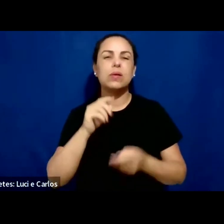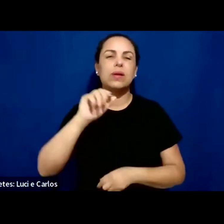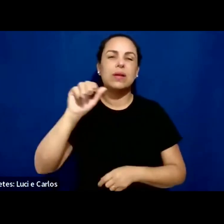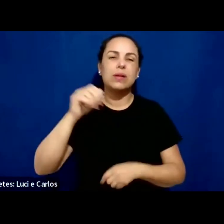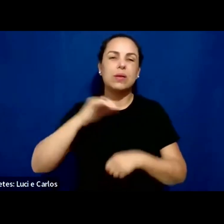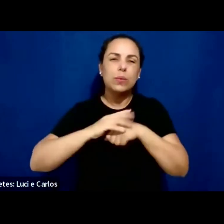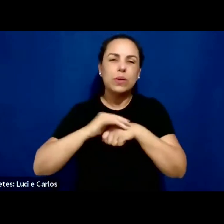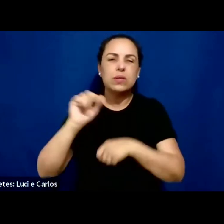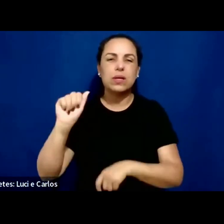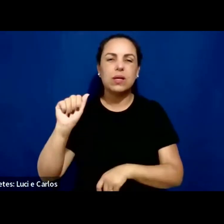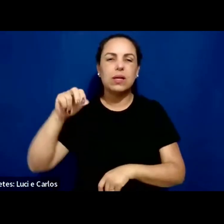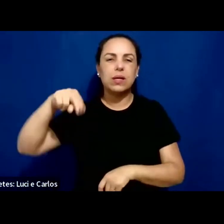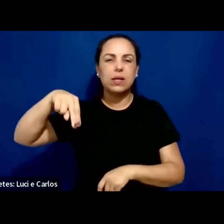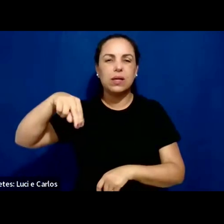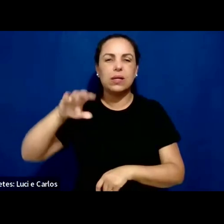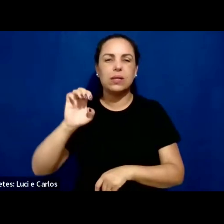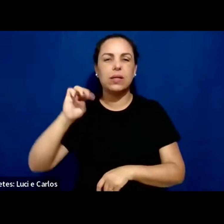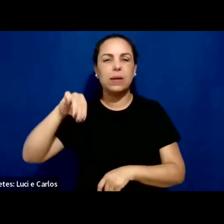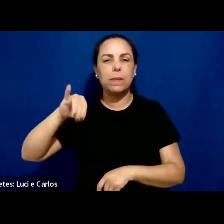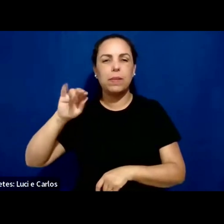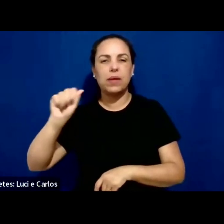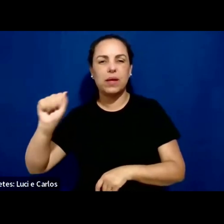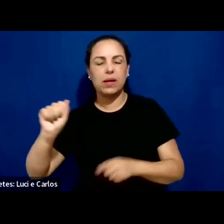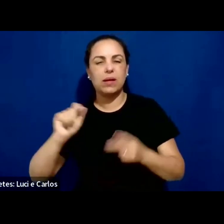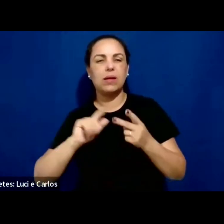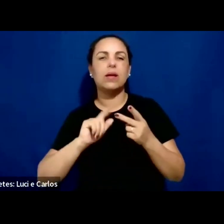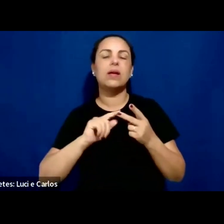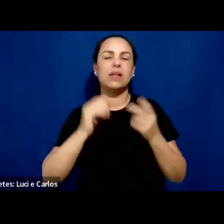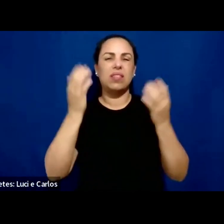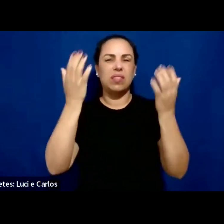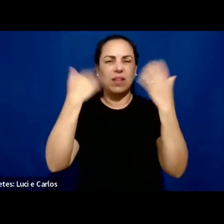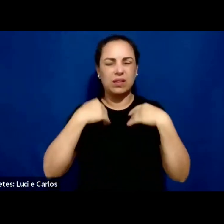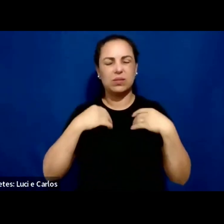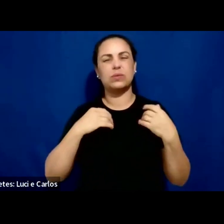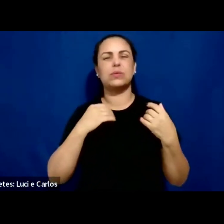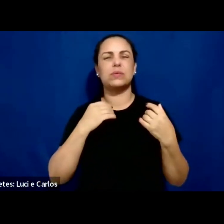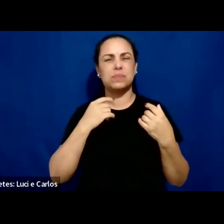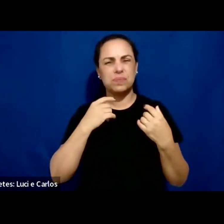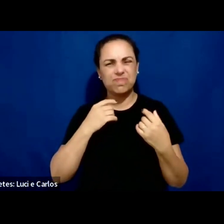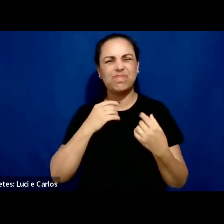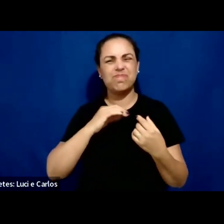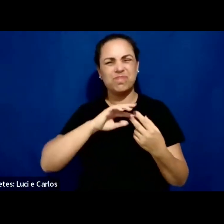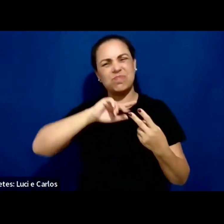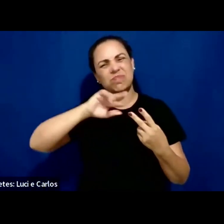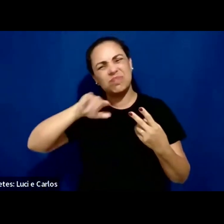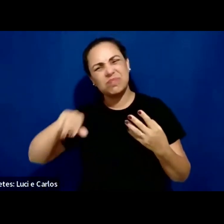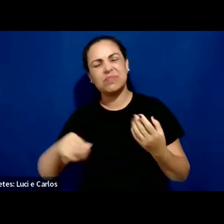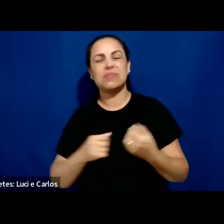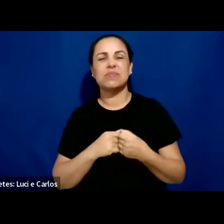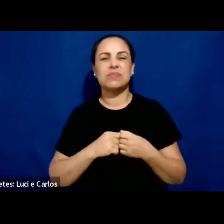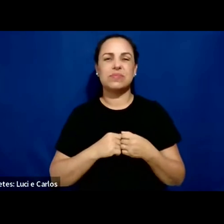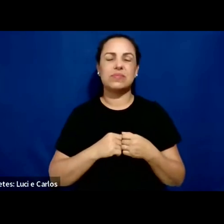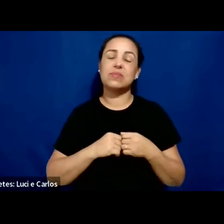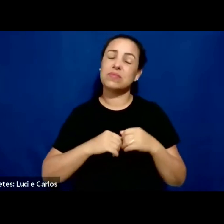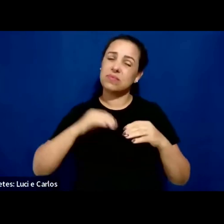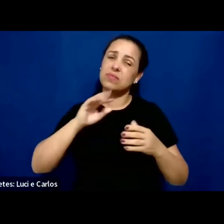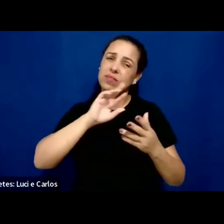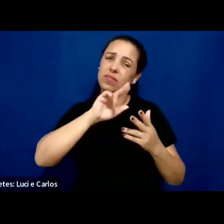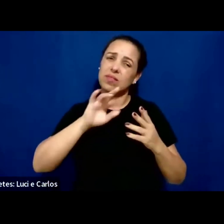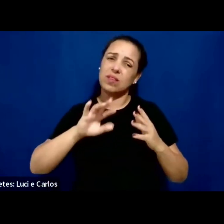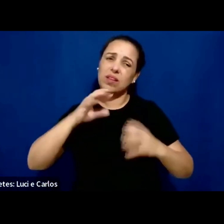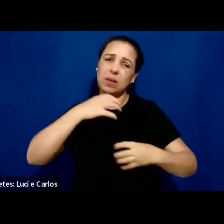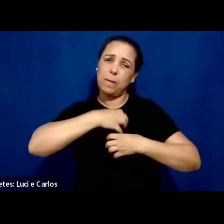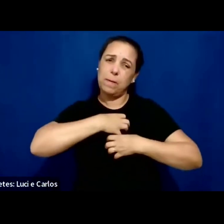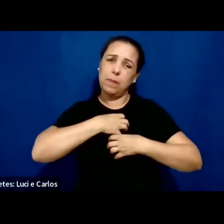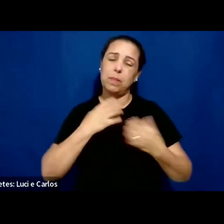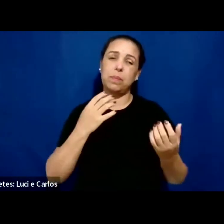ferro. Ok? Quem tem câncer no intestino evacua todos os dias? Em